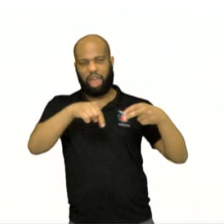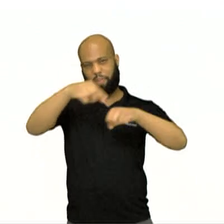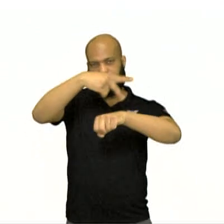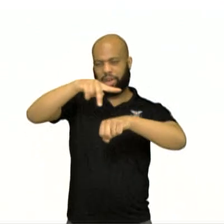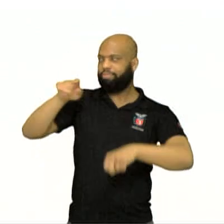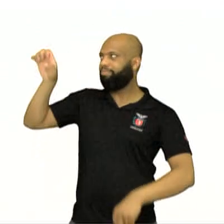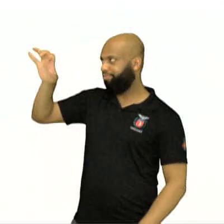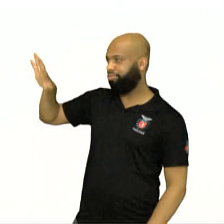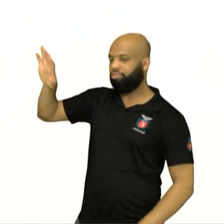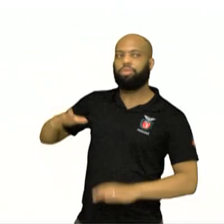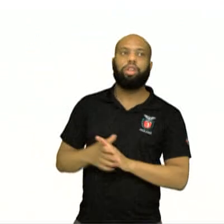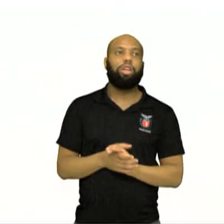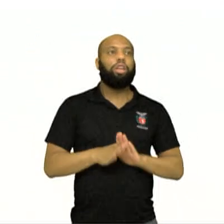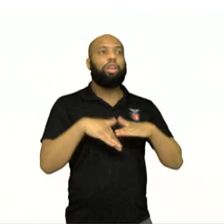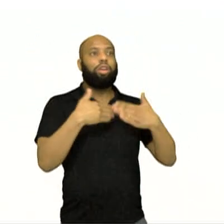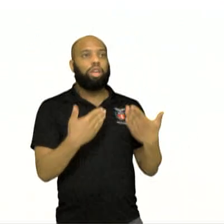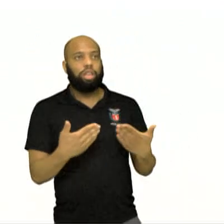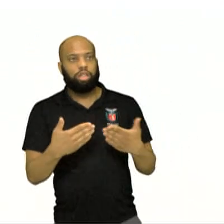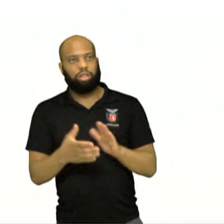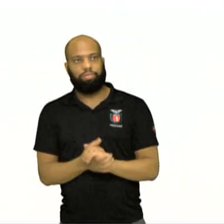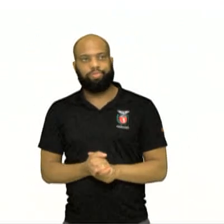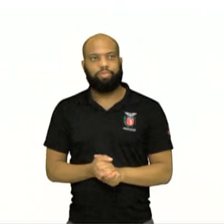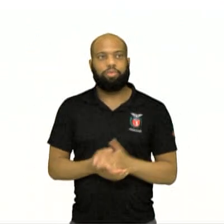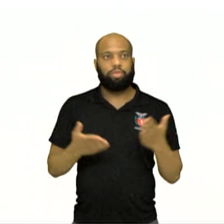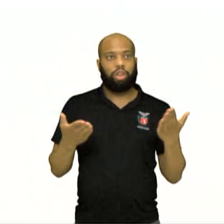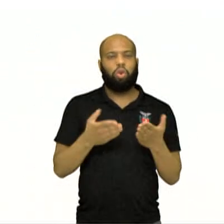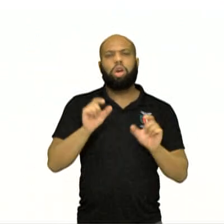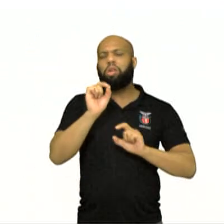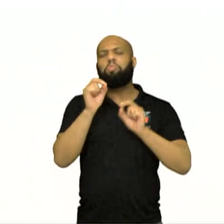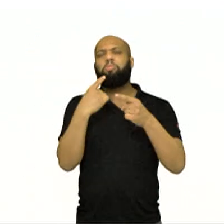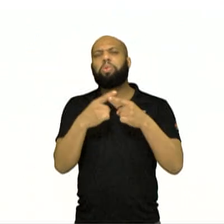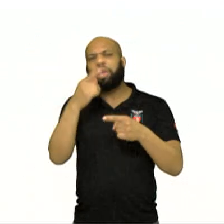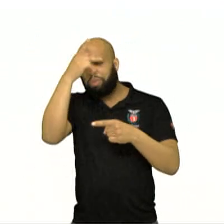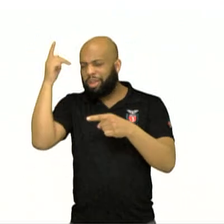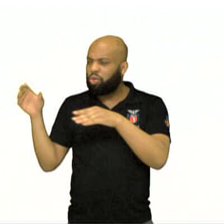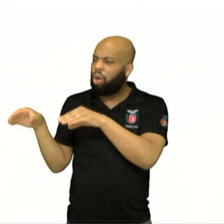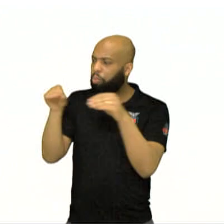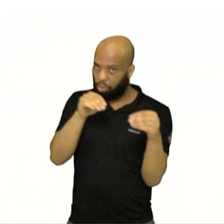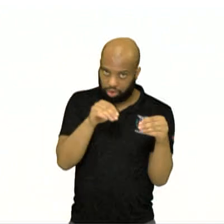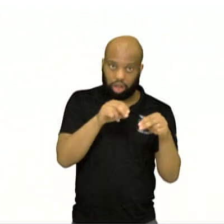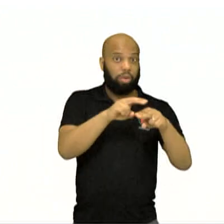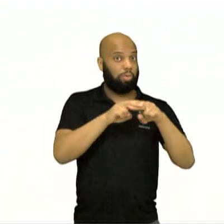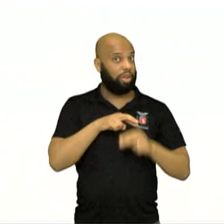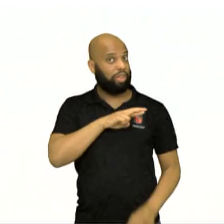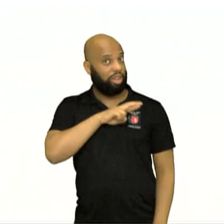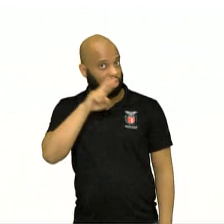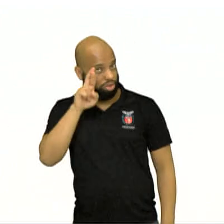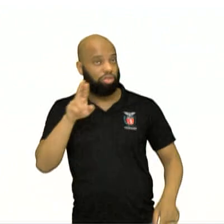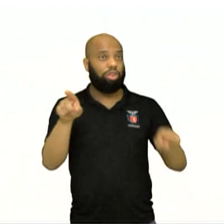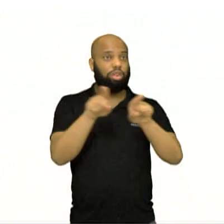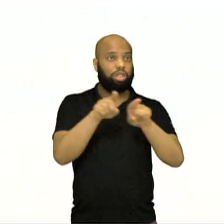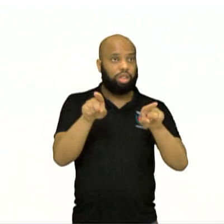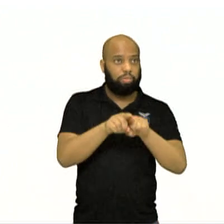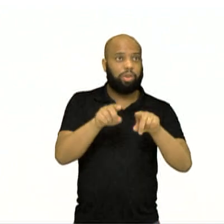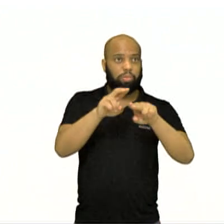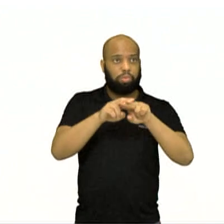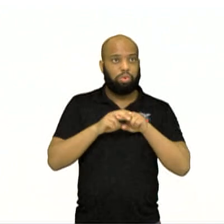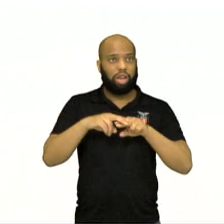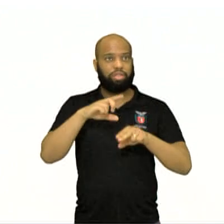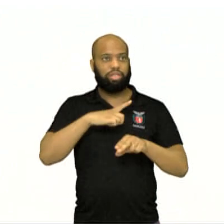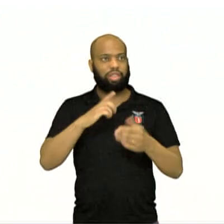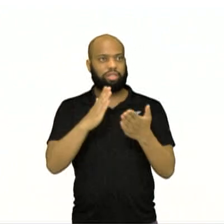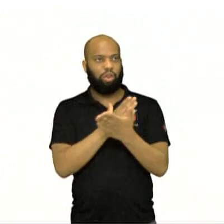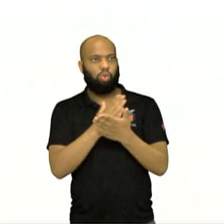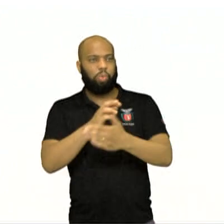e passadas incluíram emigração por motivos religiosos, relações sociais, imigração econômica, declínio da taxa de